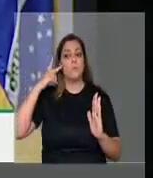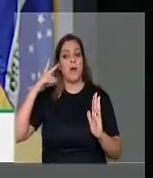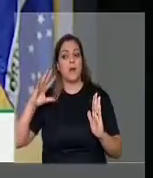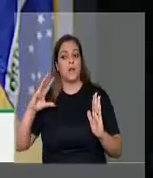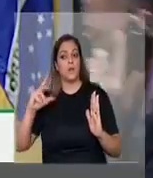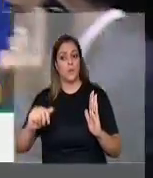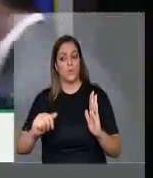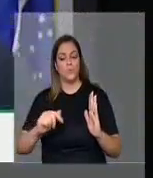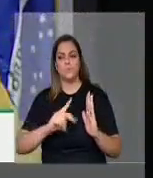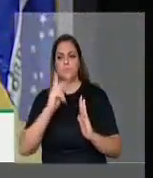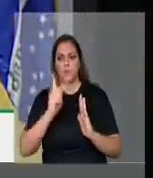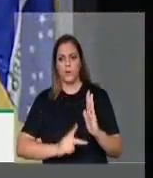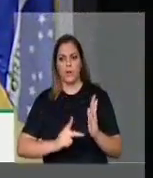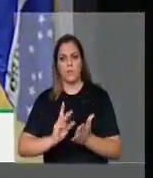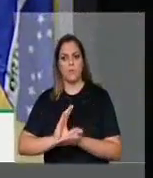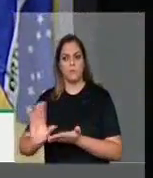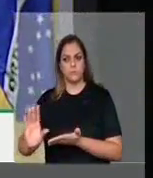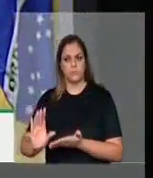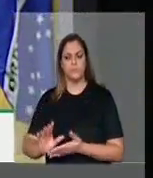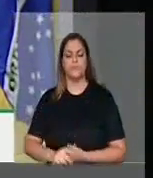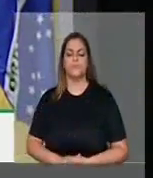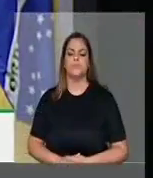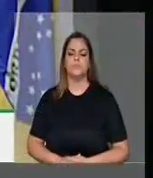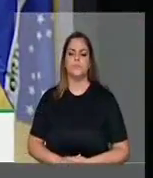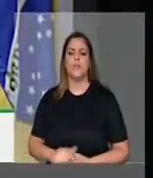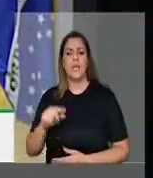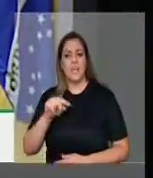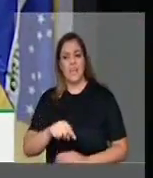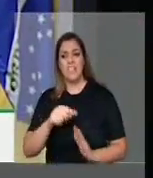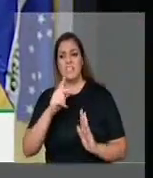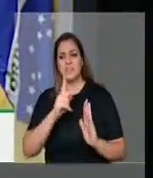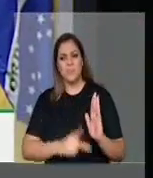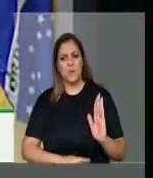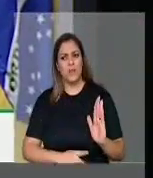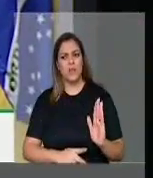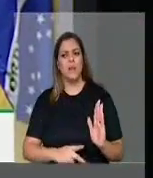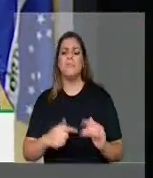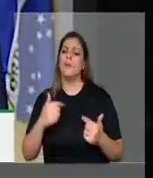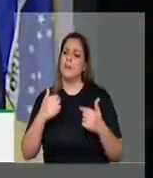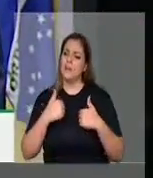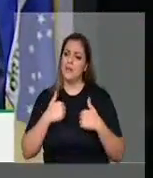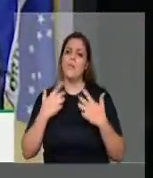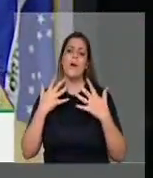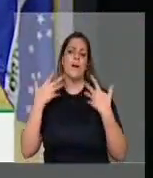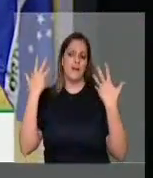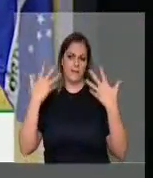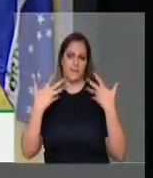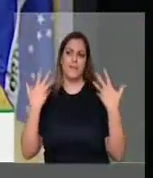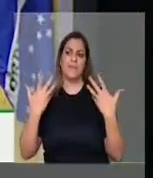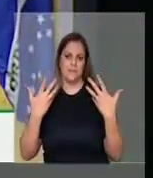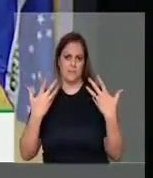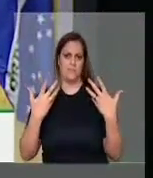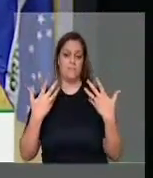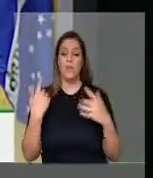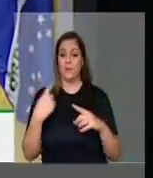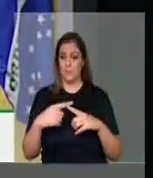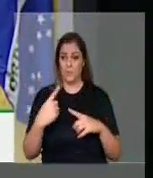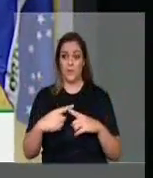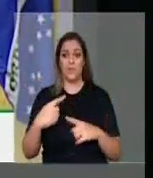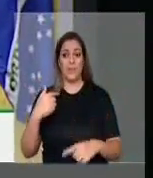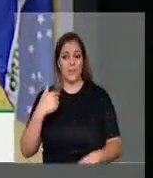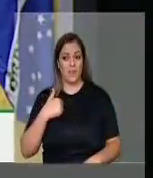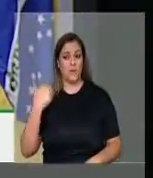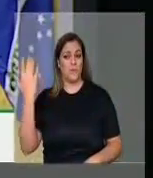Todos, eu tenho muita alegria de dizer que quando ainda era luz